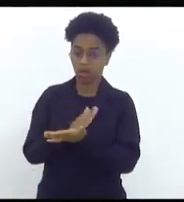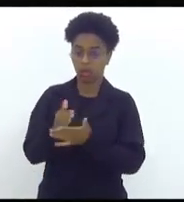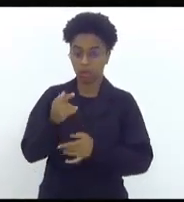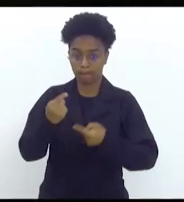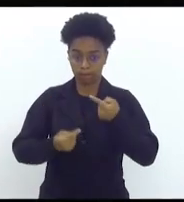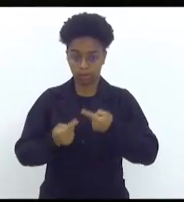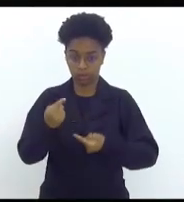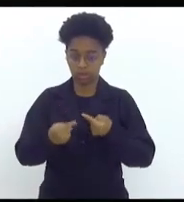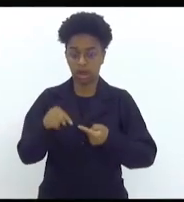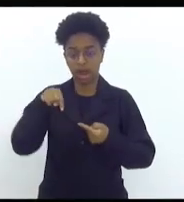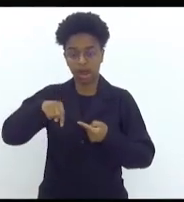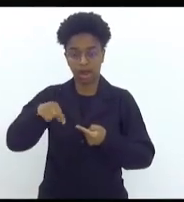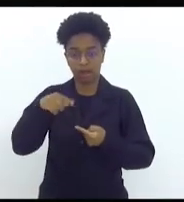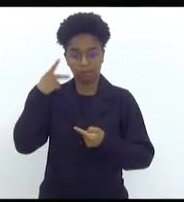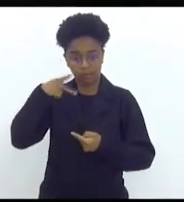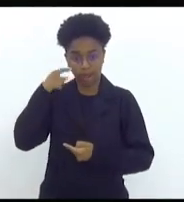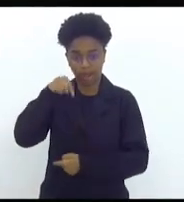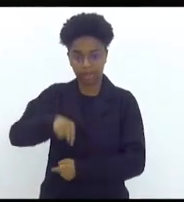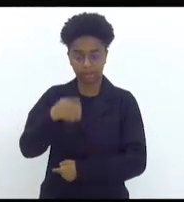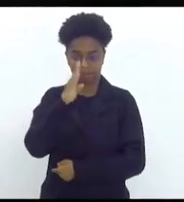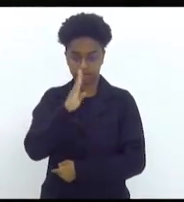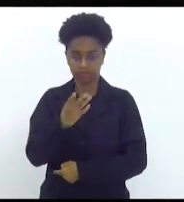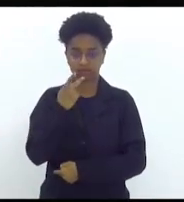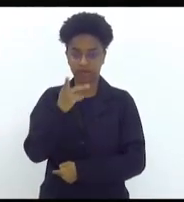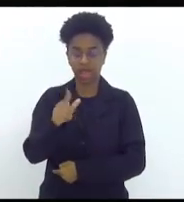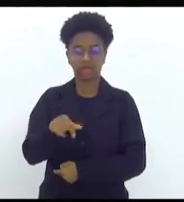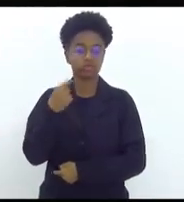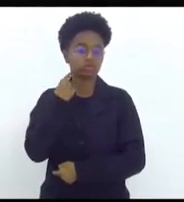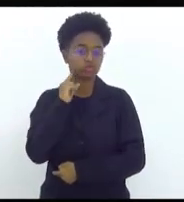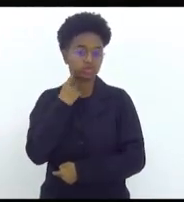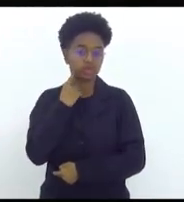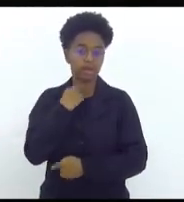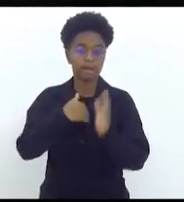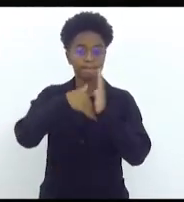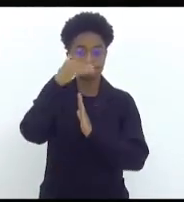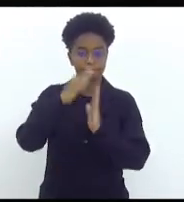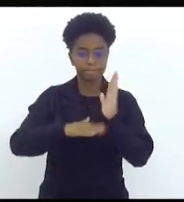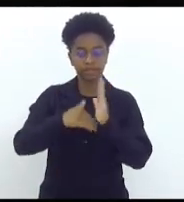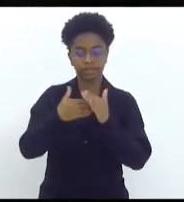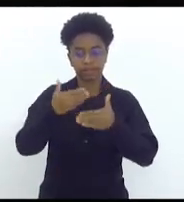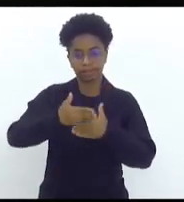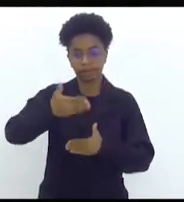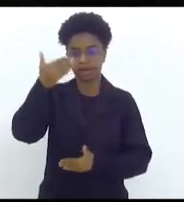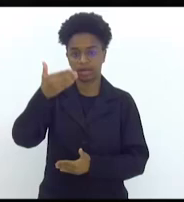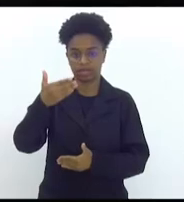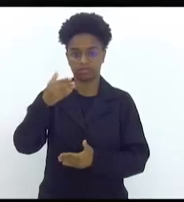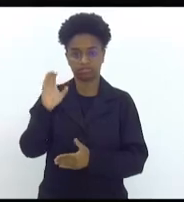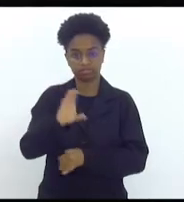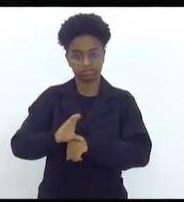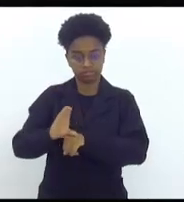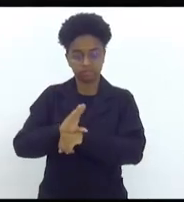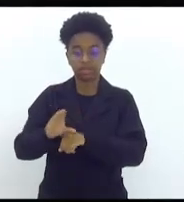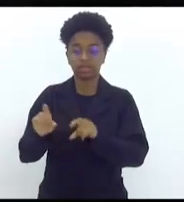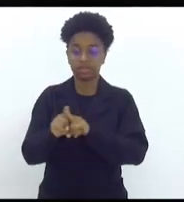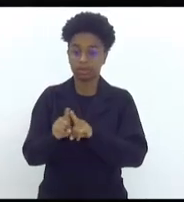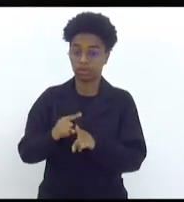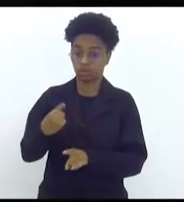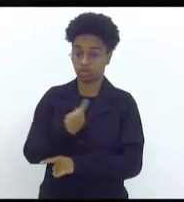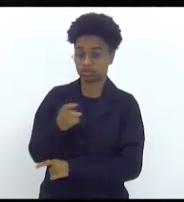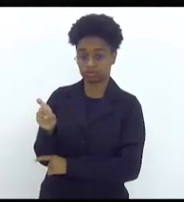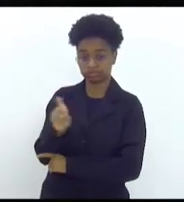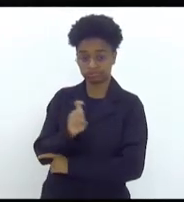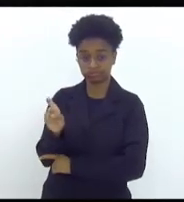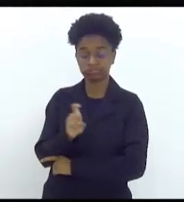conservadores que acha que grafite é sujeira e pintam paredes de grafites históricos os nossos grafiteiros